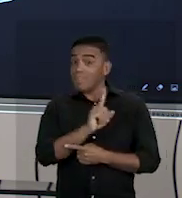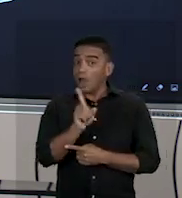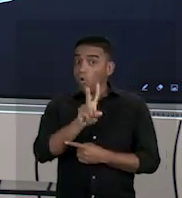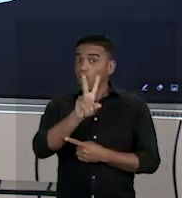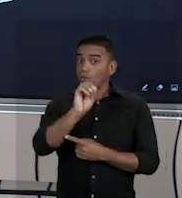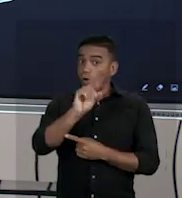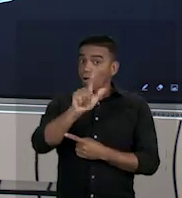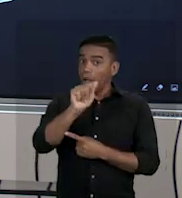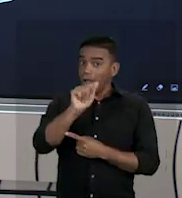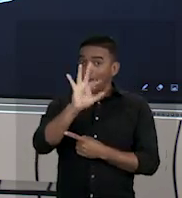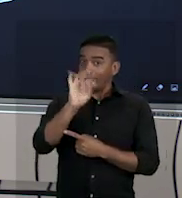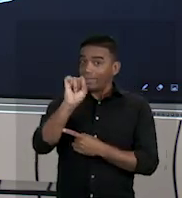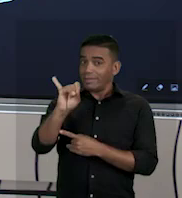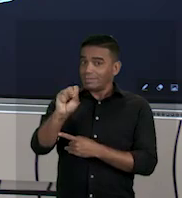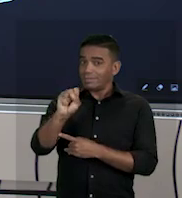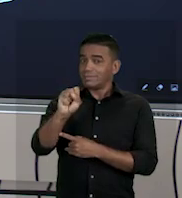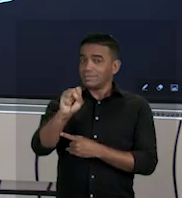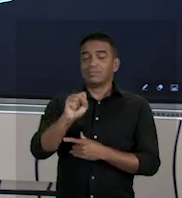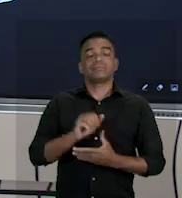voláteis.